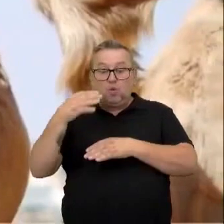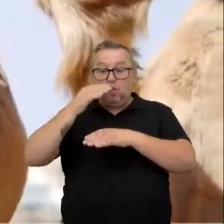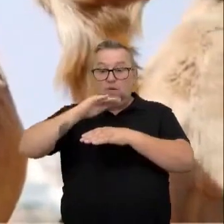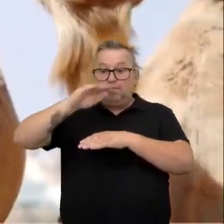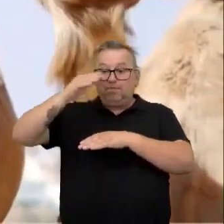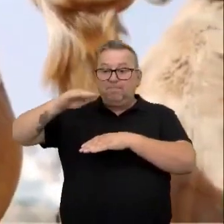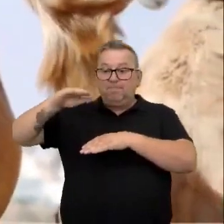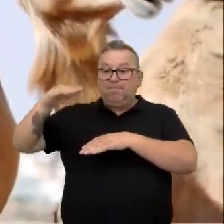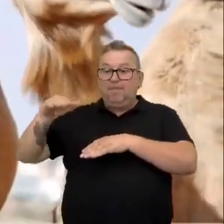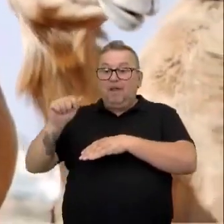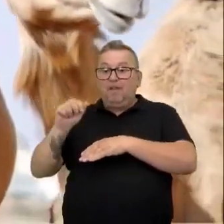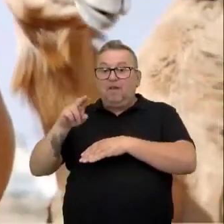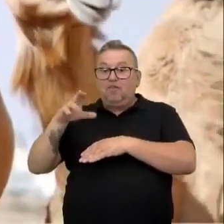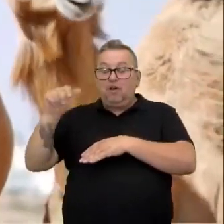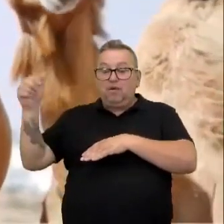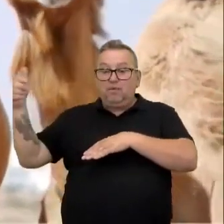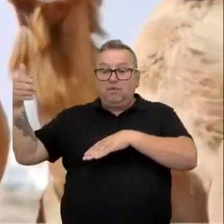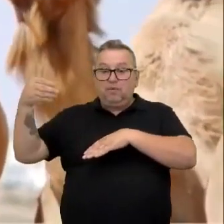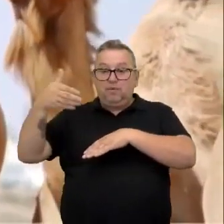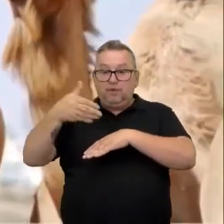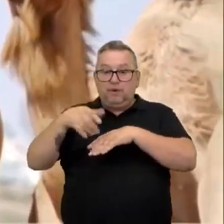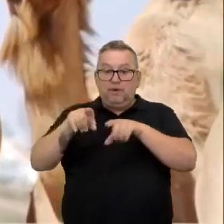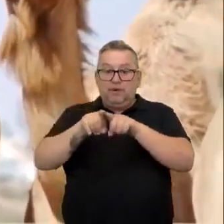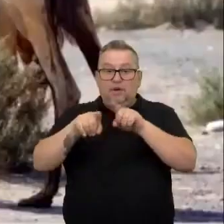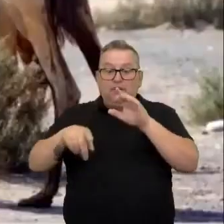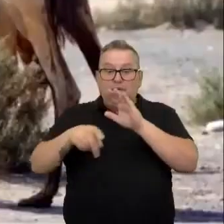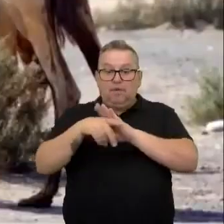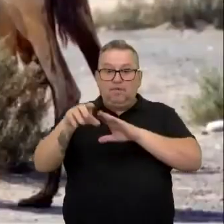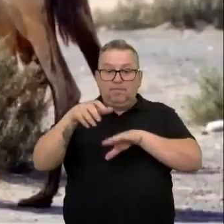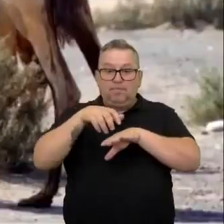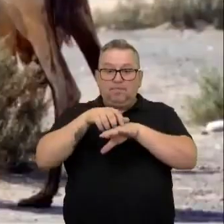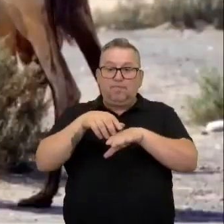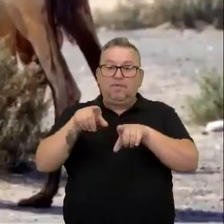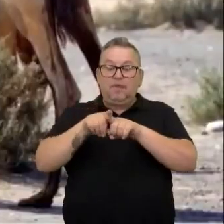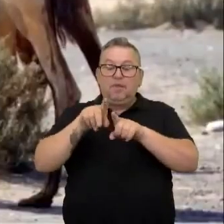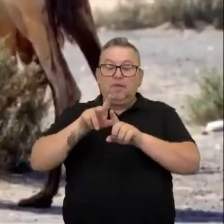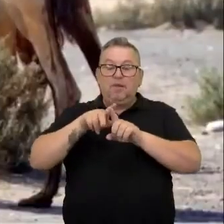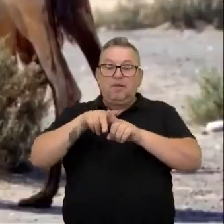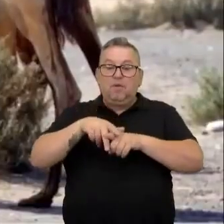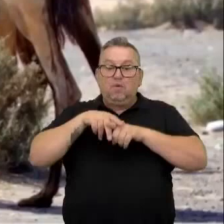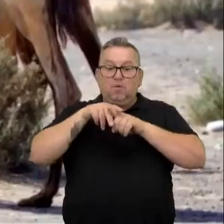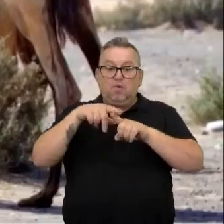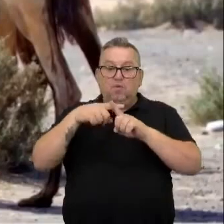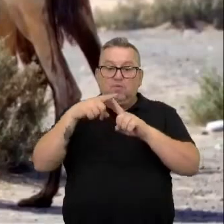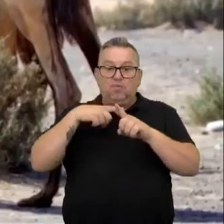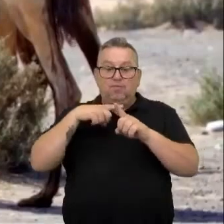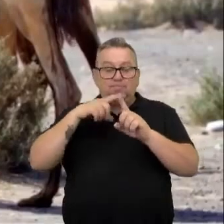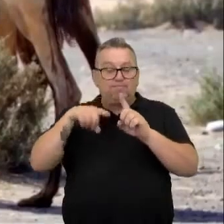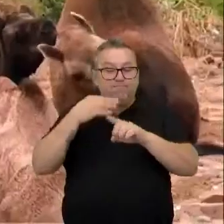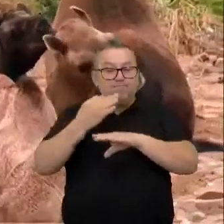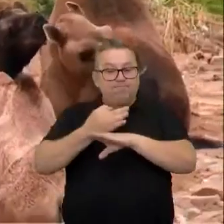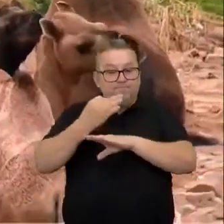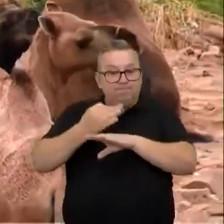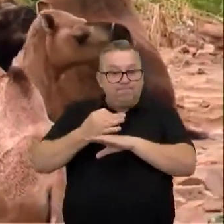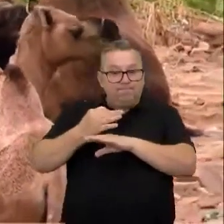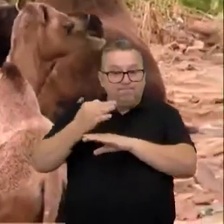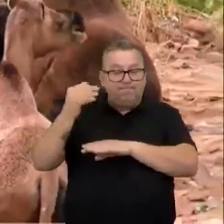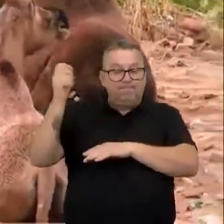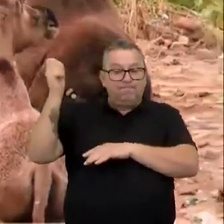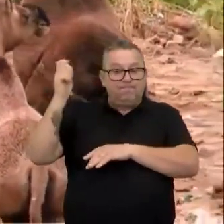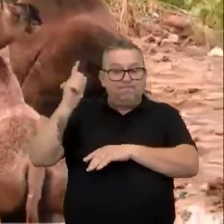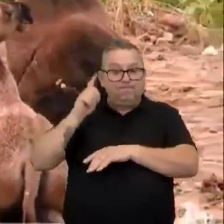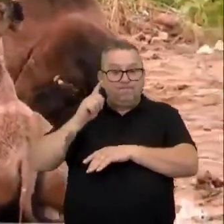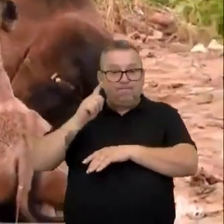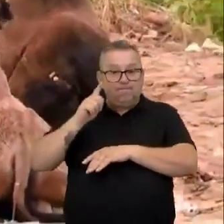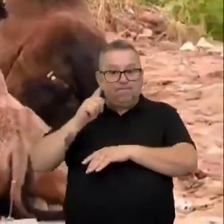da Argélia com experimentos de animais de carga e tração. Isso porque são mais resistentes e não morreriam com facilidade